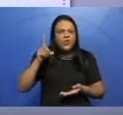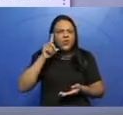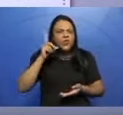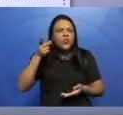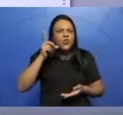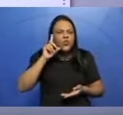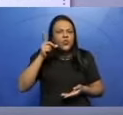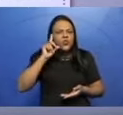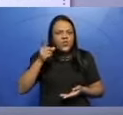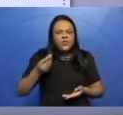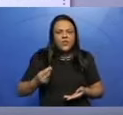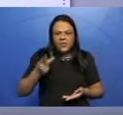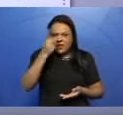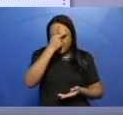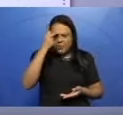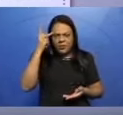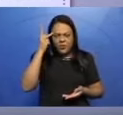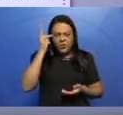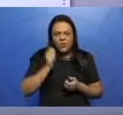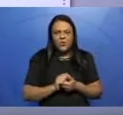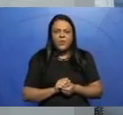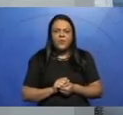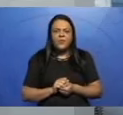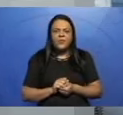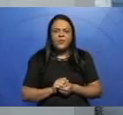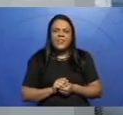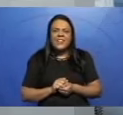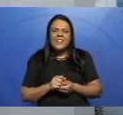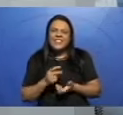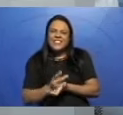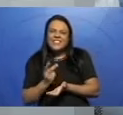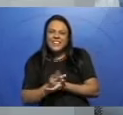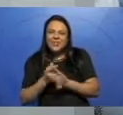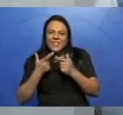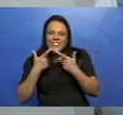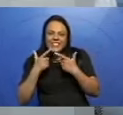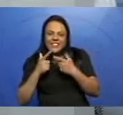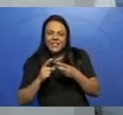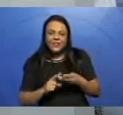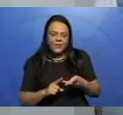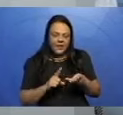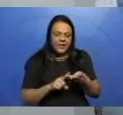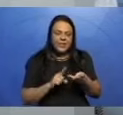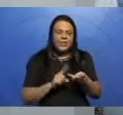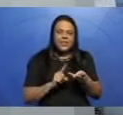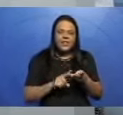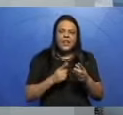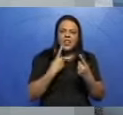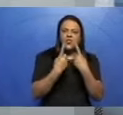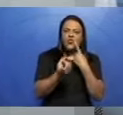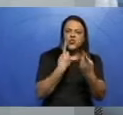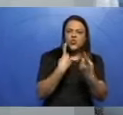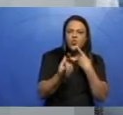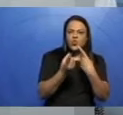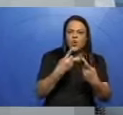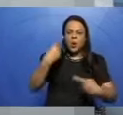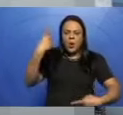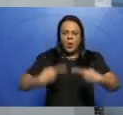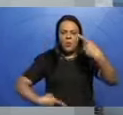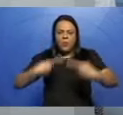do cotidiano, e geralmente de cunho engraçado. Discursos políticos,